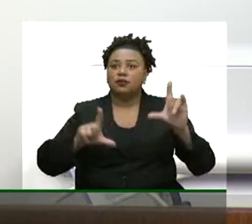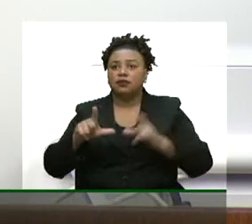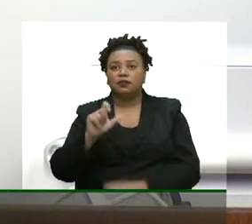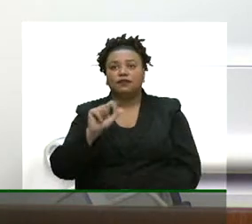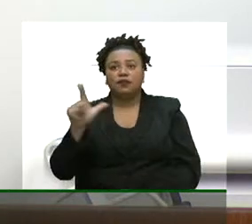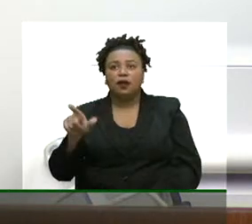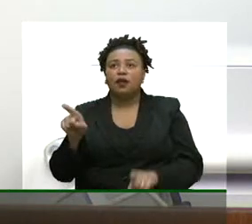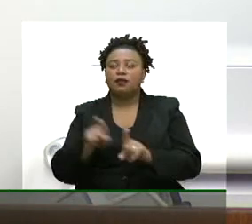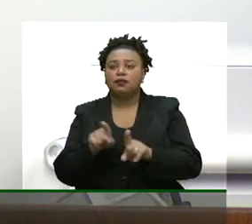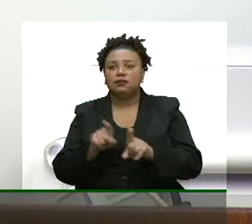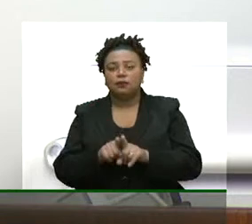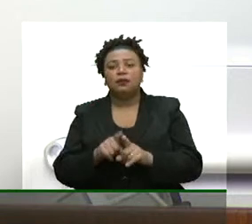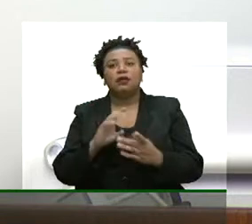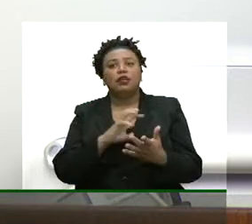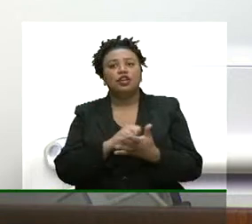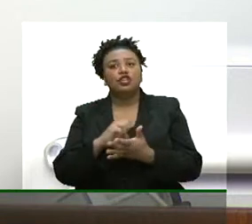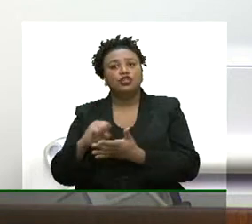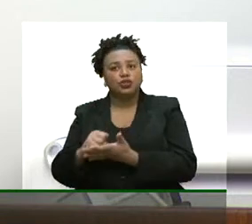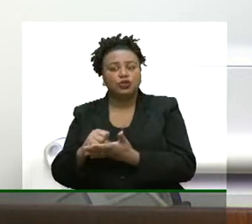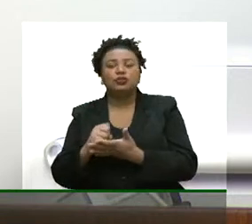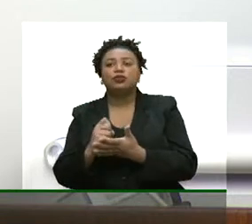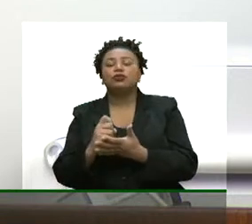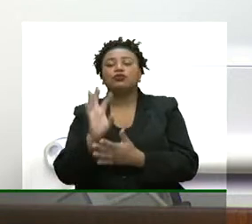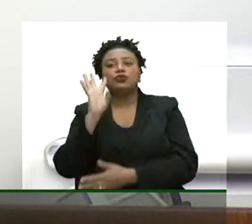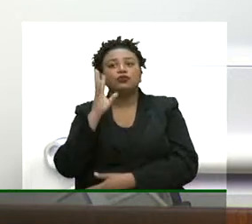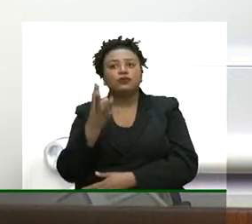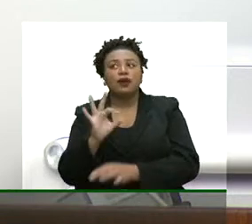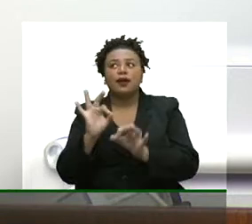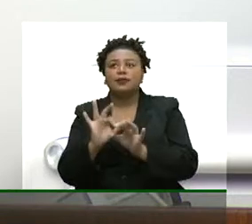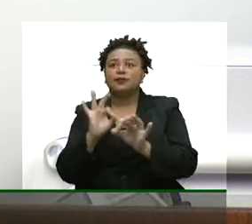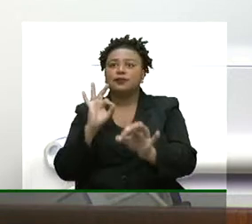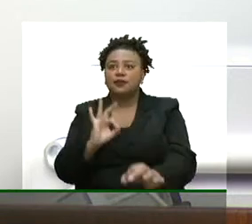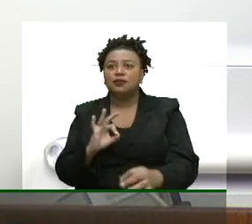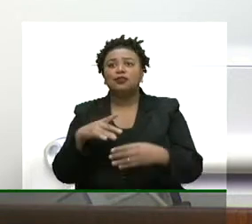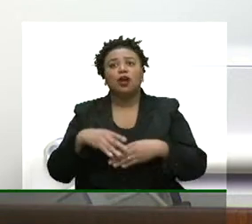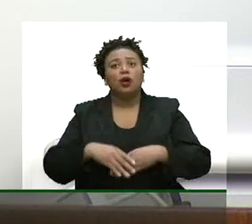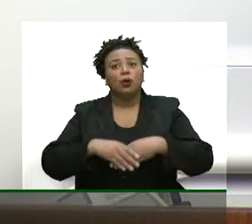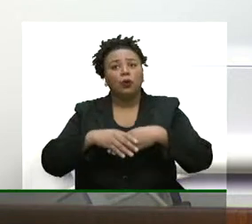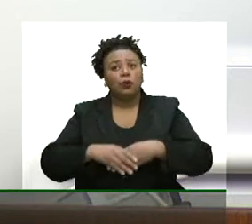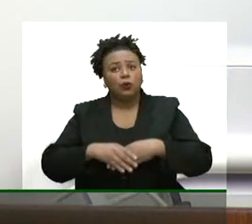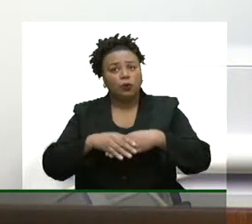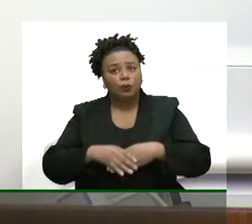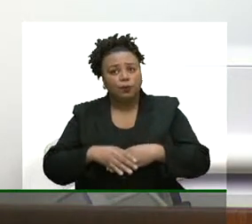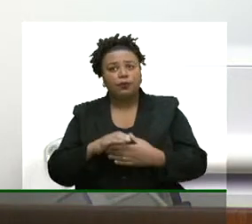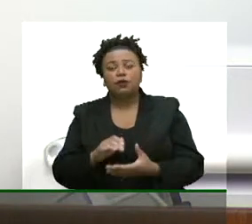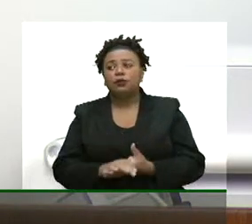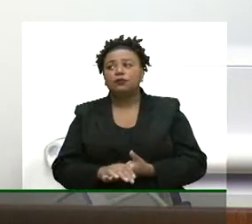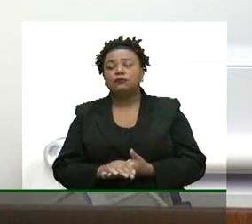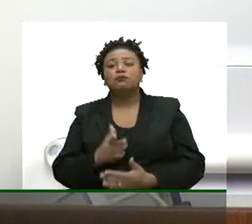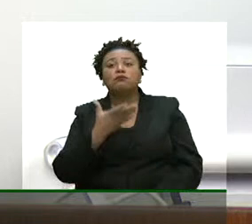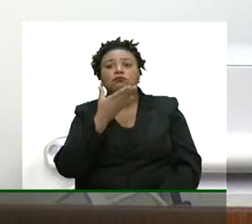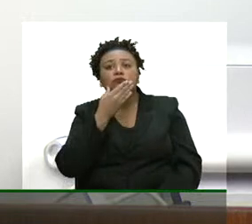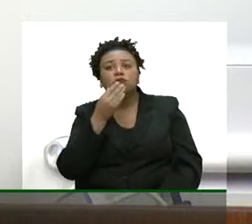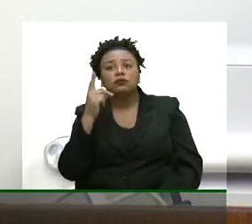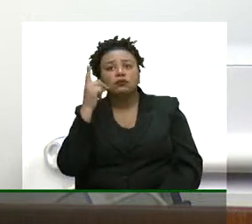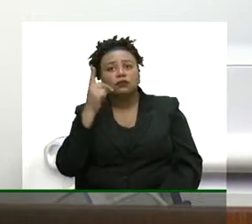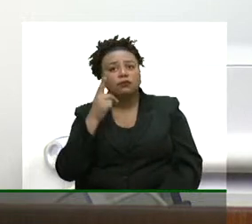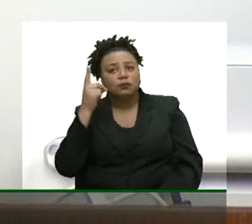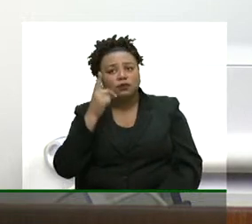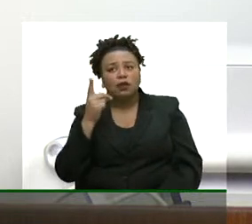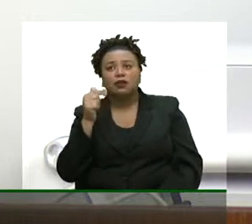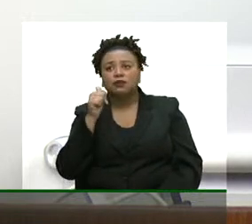pelos registros de deliberação remota. Uma saudação aos senhores deputados,